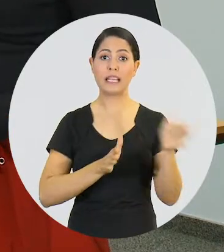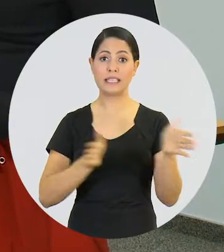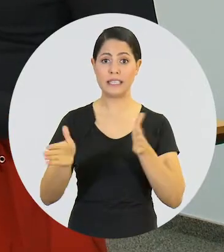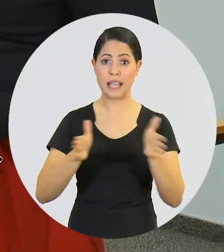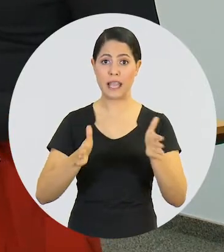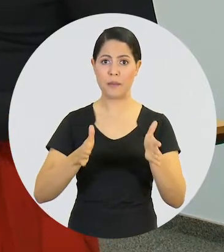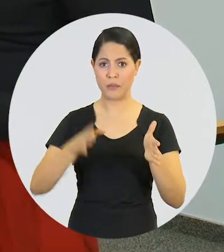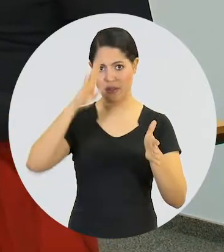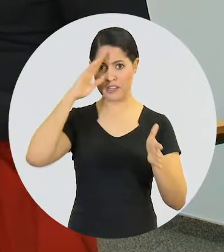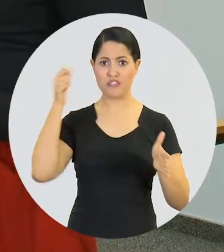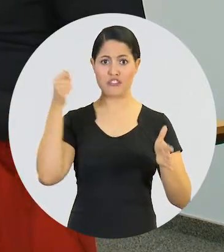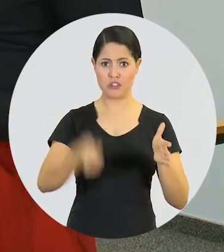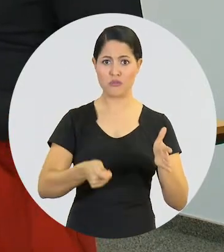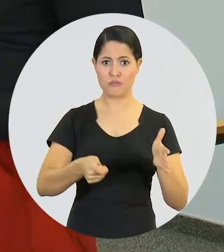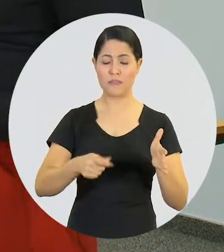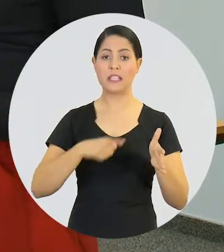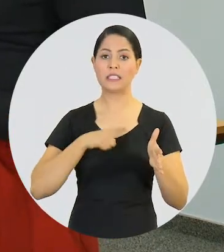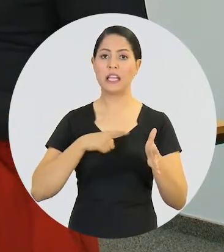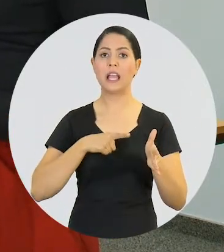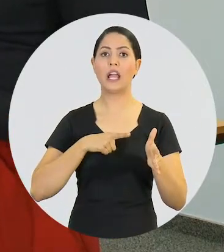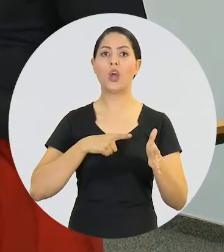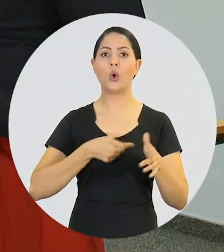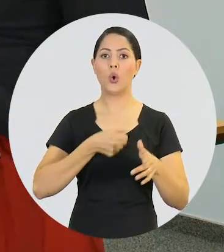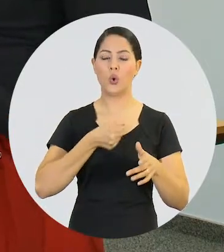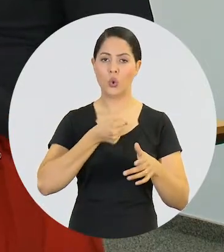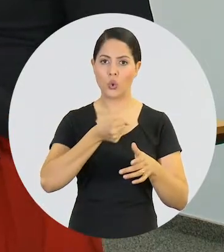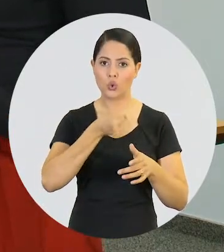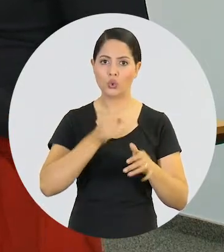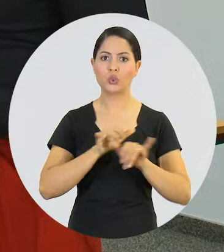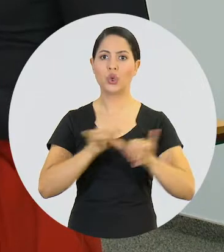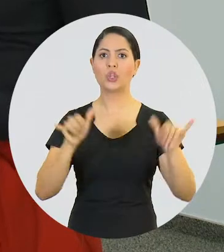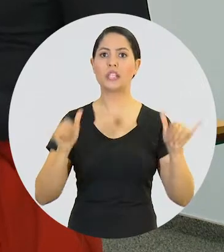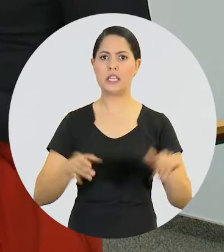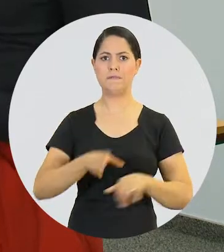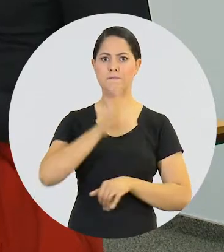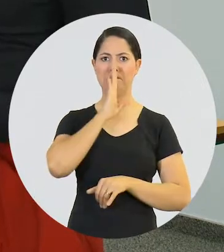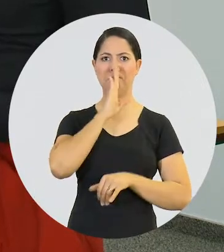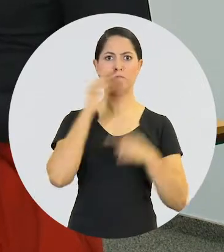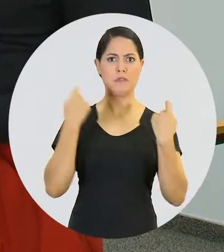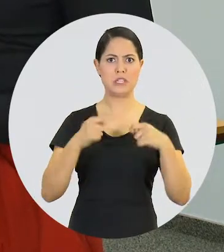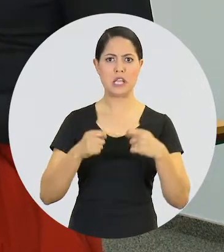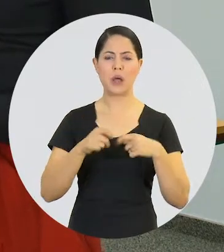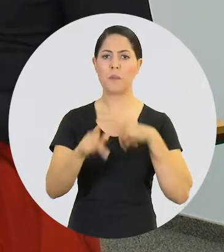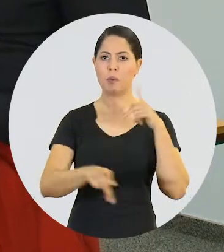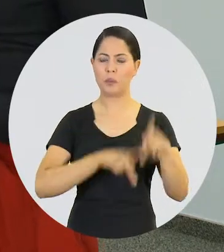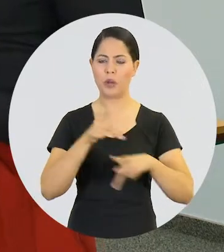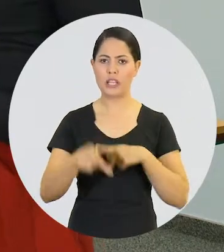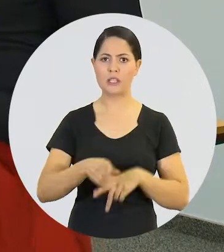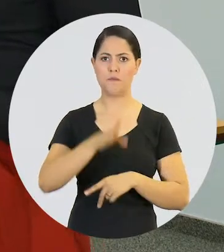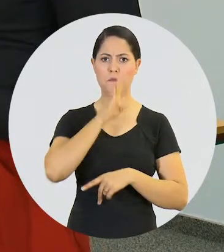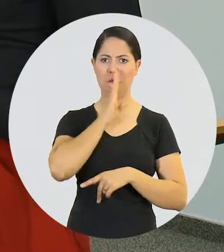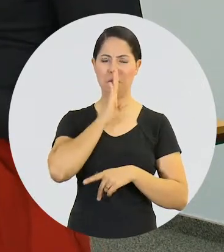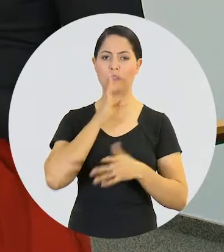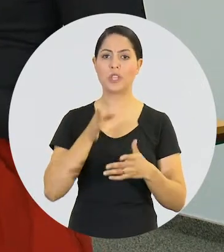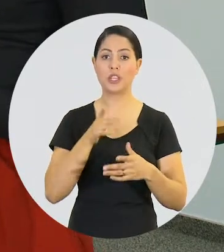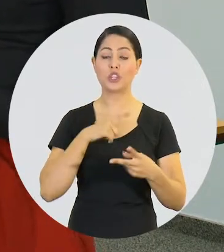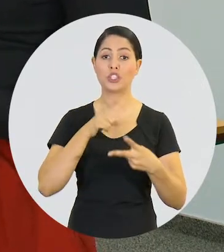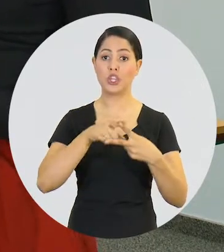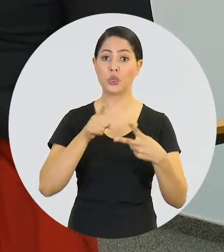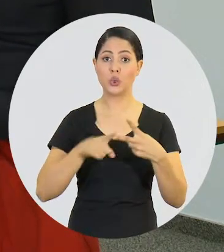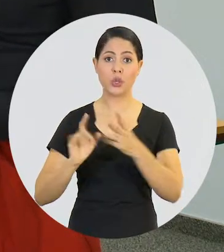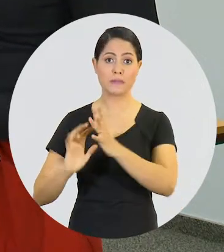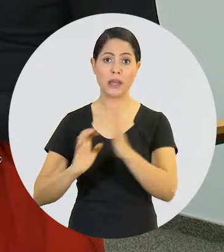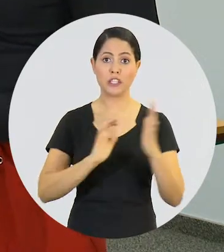da ditadura, os jornais estavam sob censura, a oposição estava calada, o Brasil estava dividido em apenas